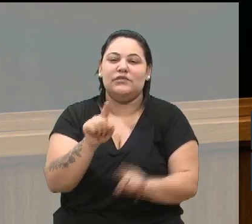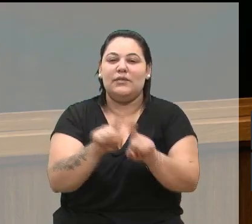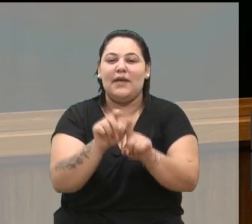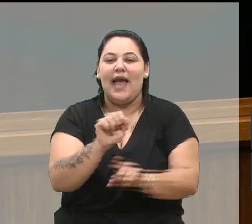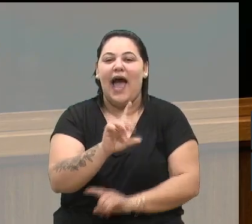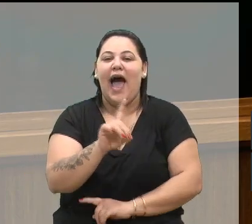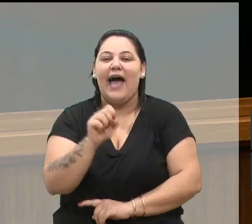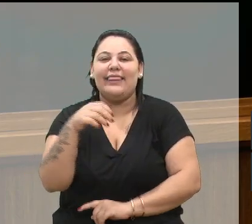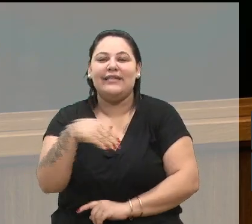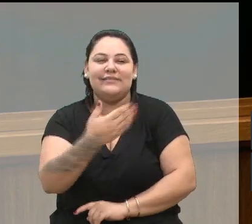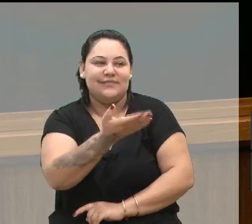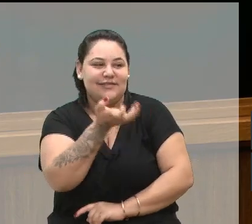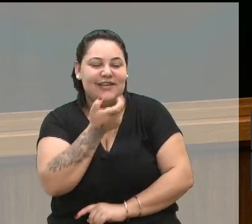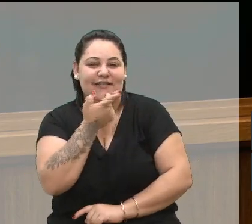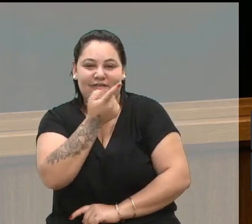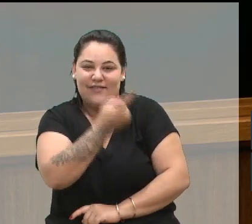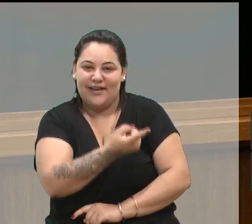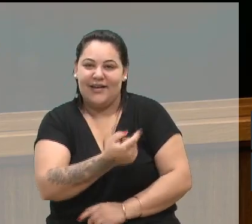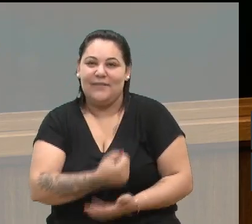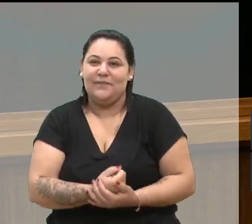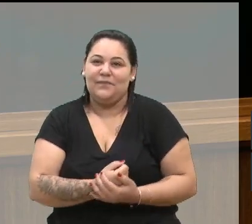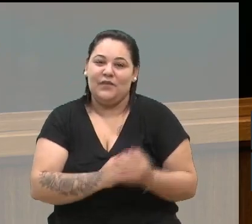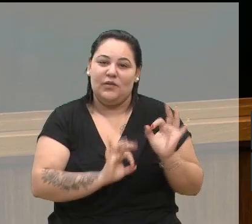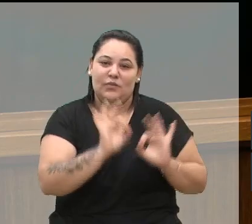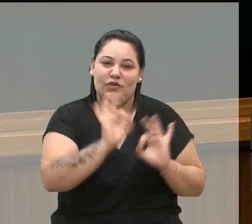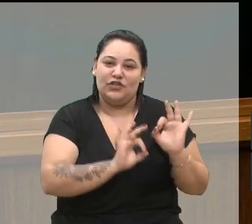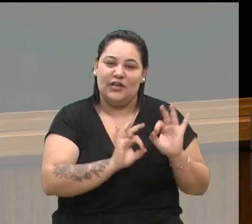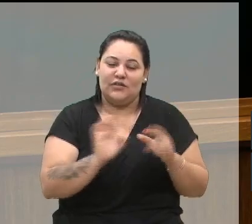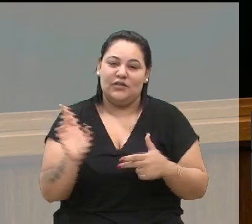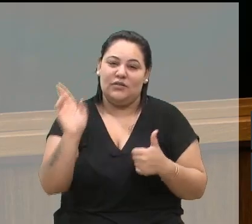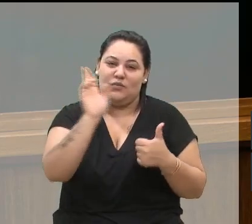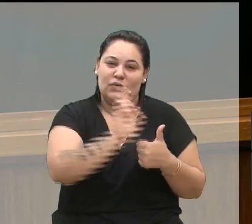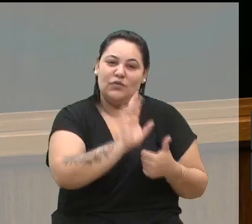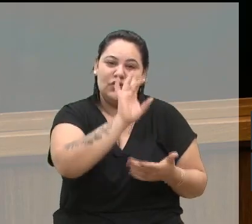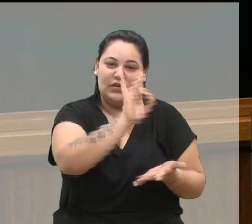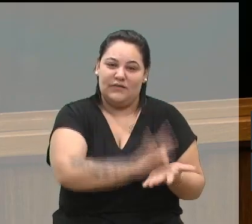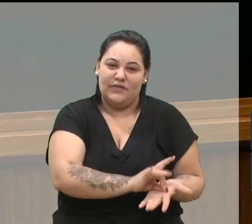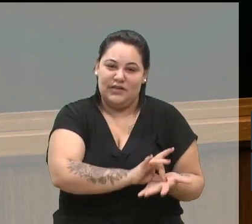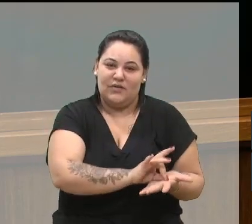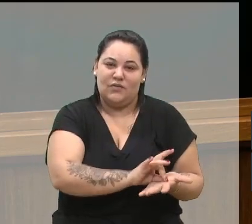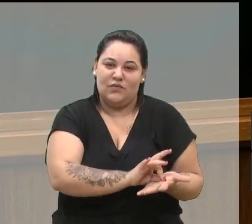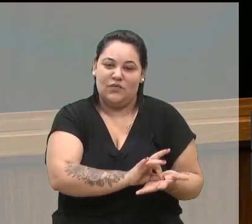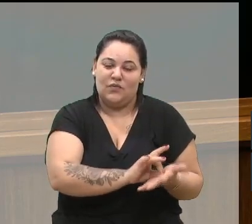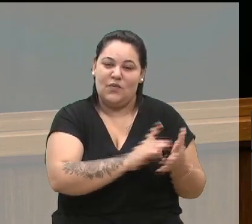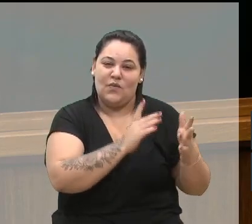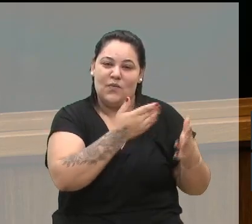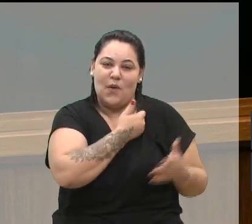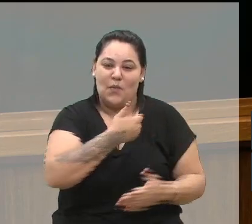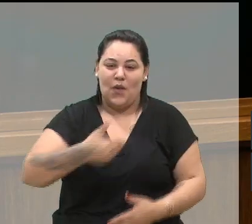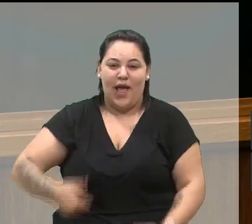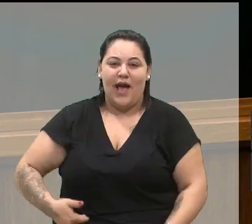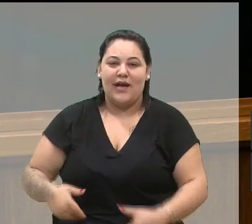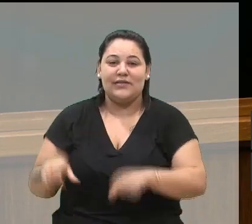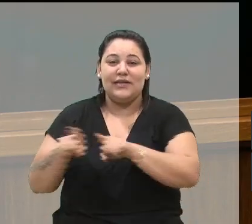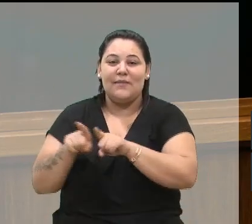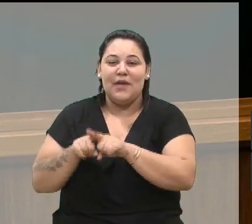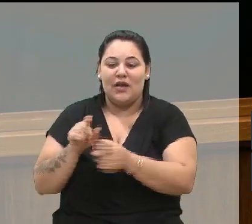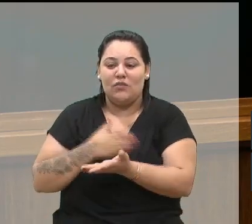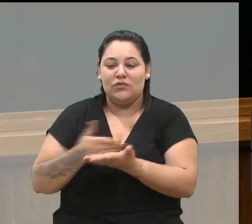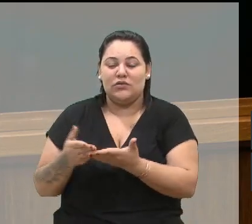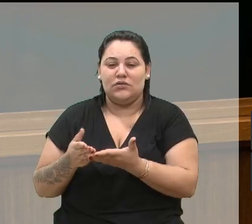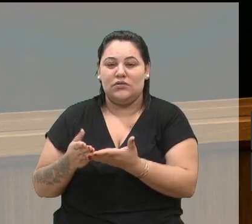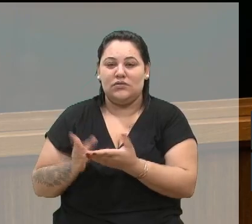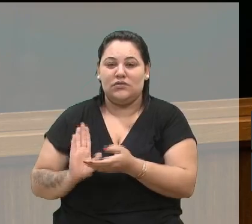tu estava, o projeto das promotoras legais populares, que também começou lá no